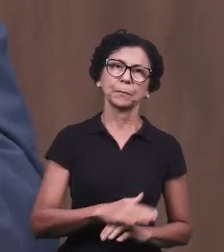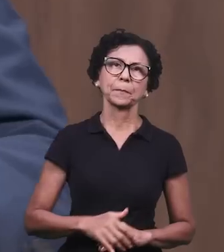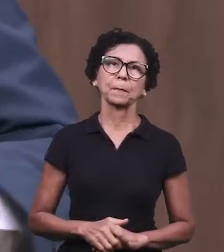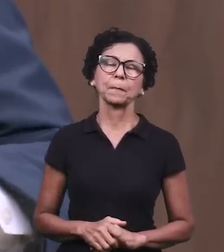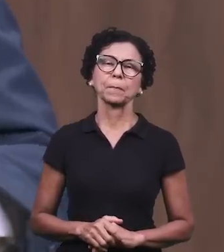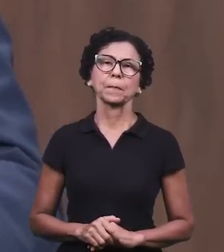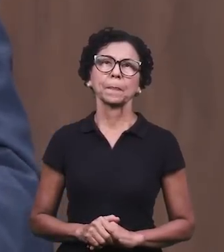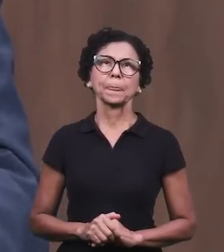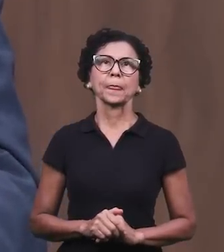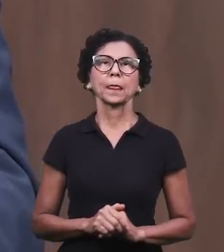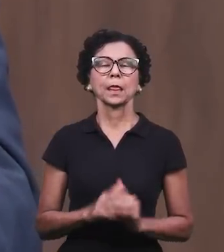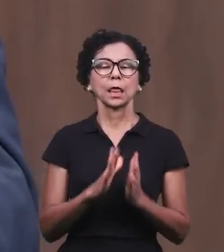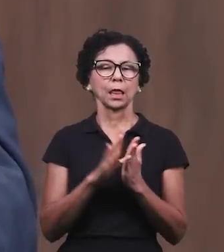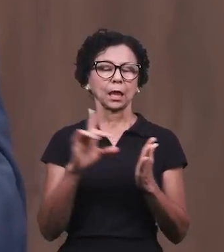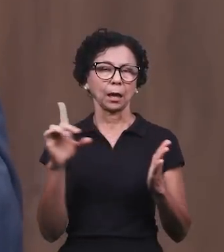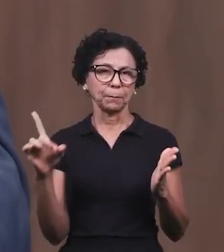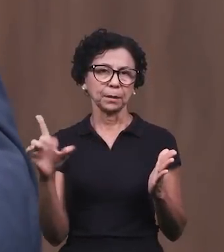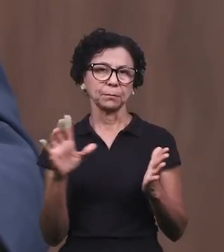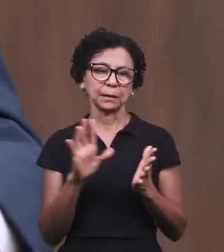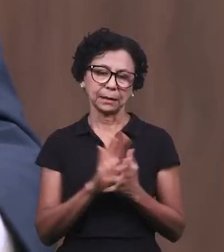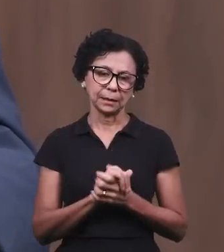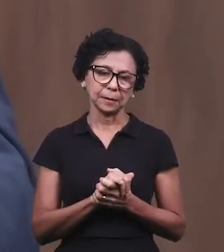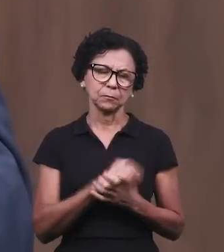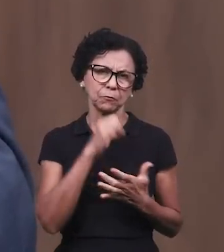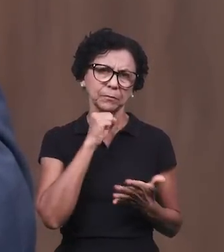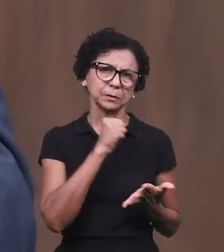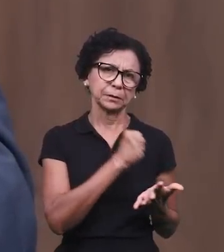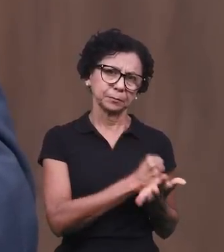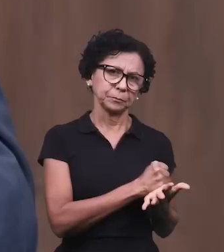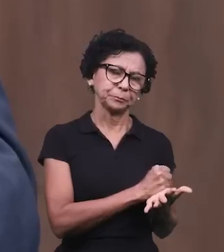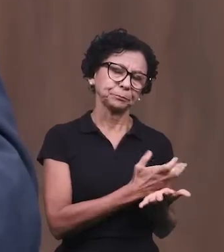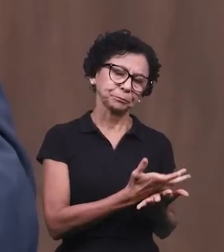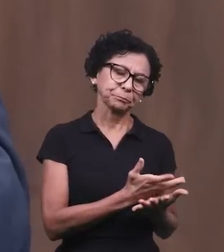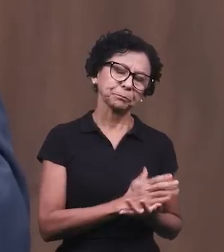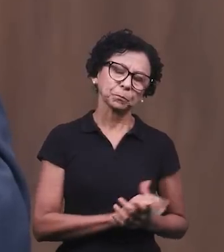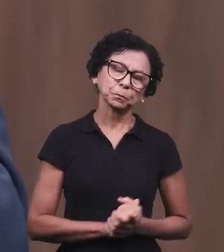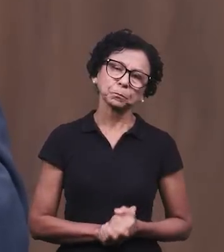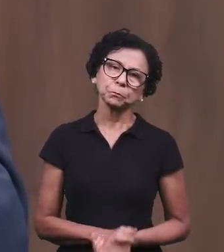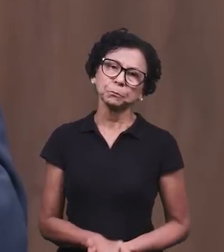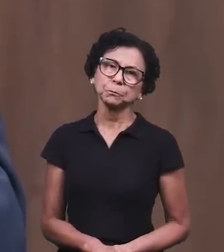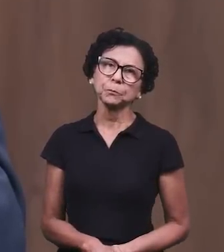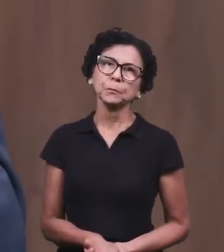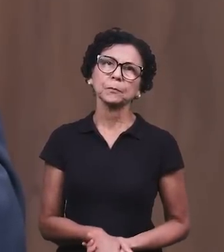né? É a questão da palavra viva, é a ação do Espírito Santo que opera na palavra. Agora eu queria levantar um